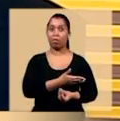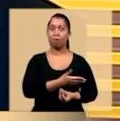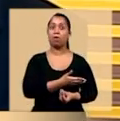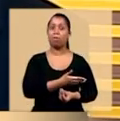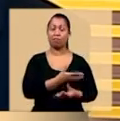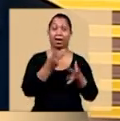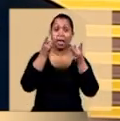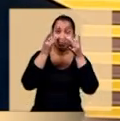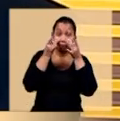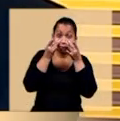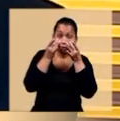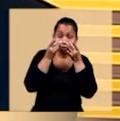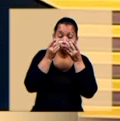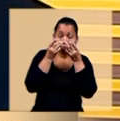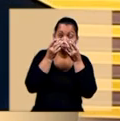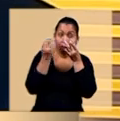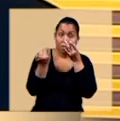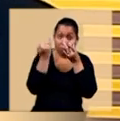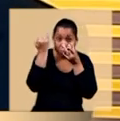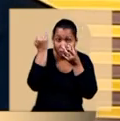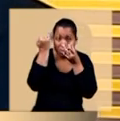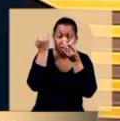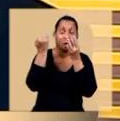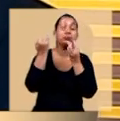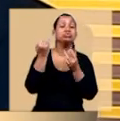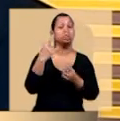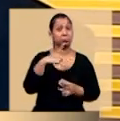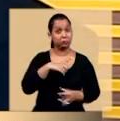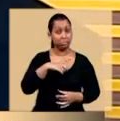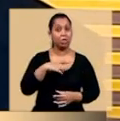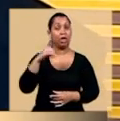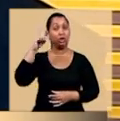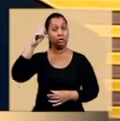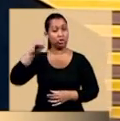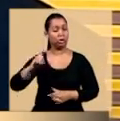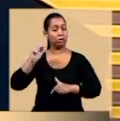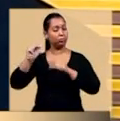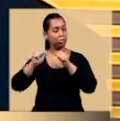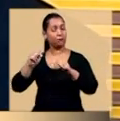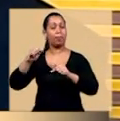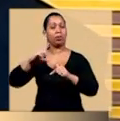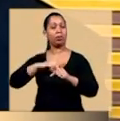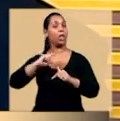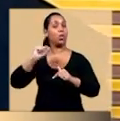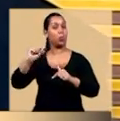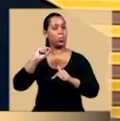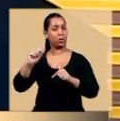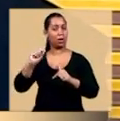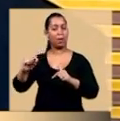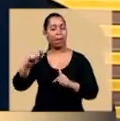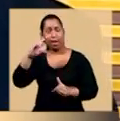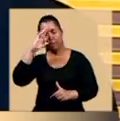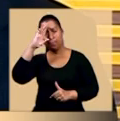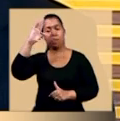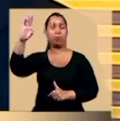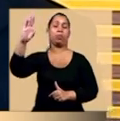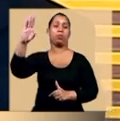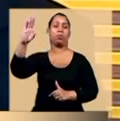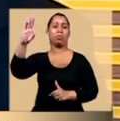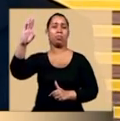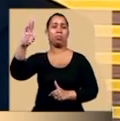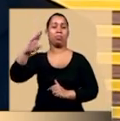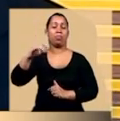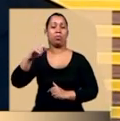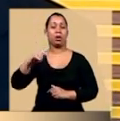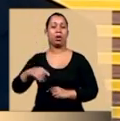prova testemunhal vale e muito. No direito do trabalho, a gente tem o princípio da primazia da realidade. Então, como o empregador ele